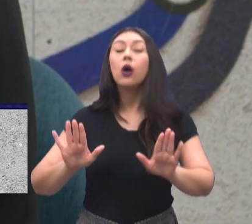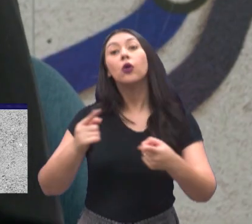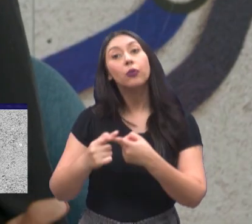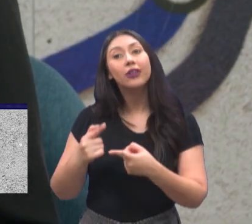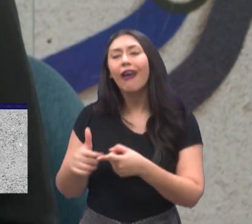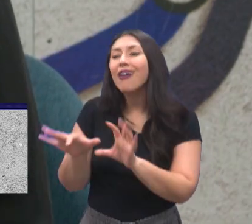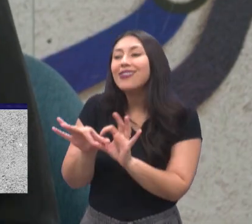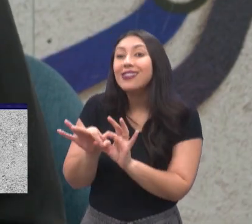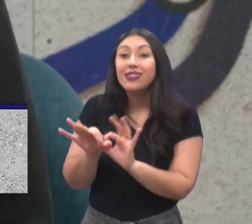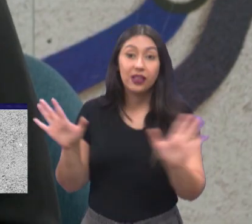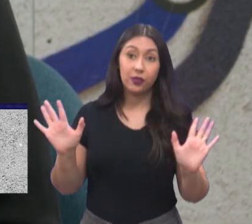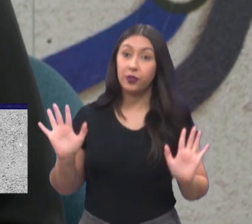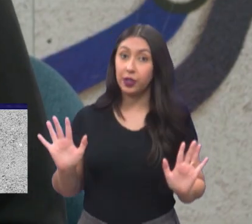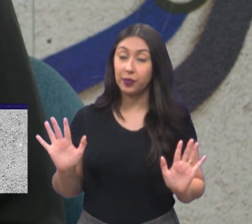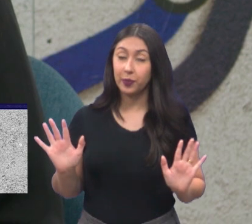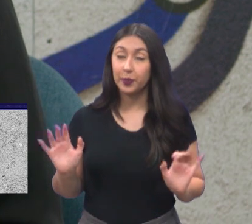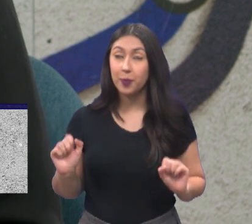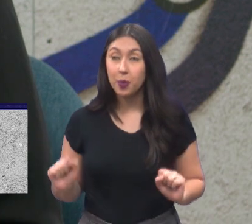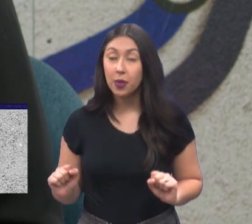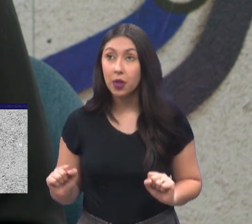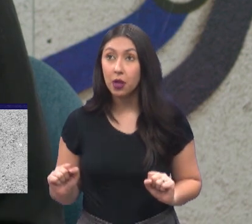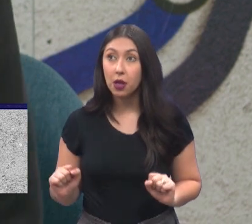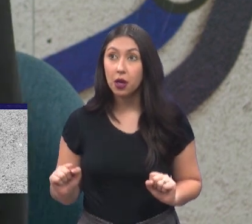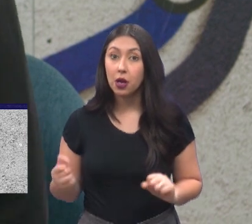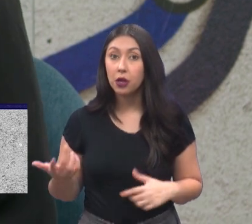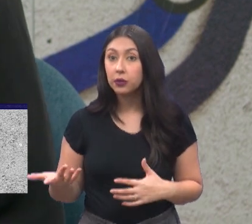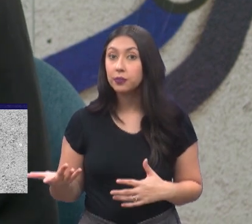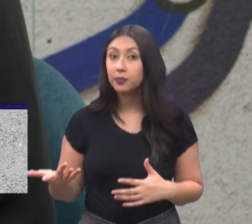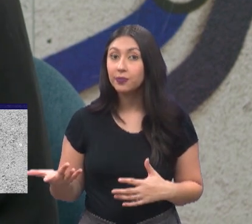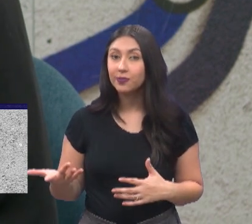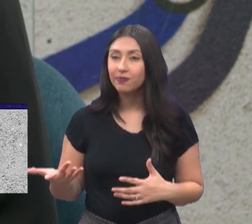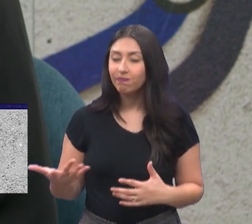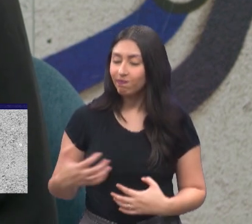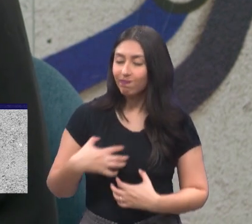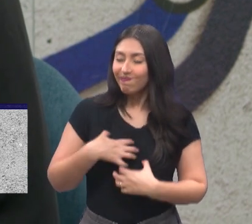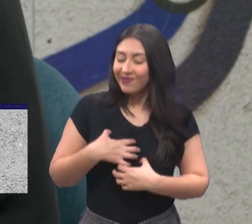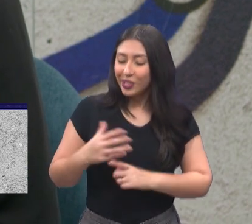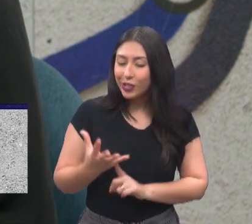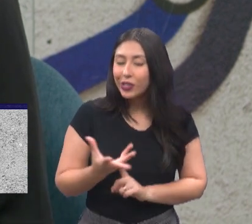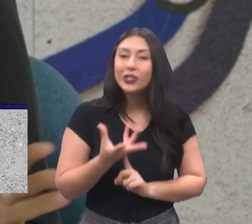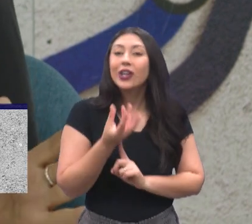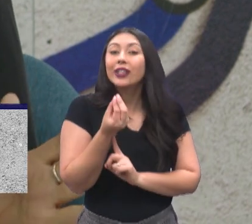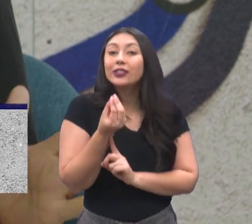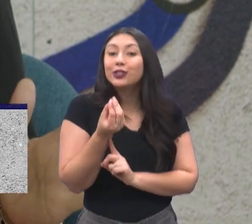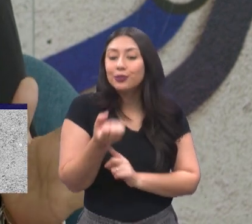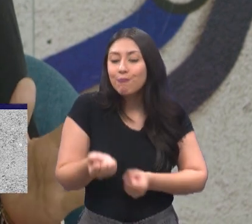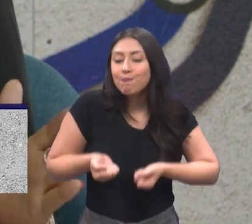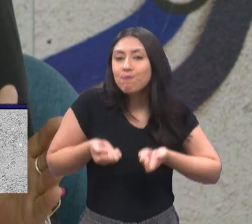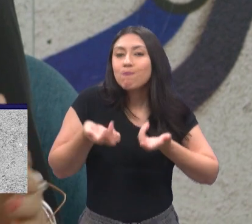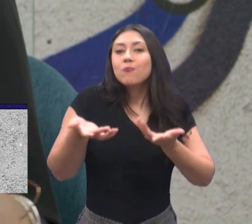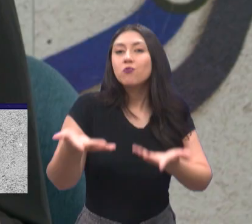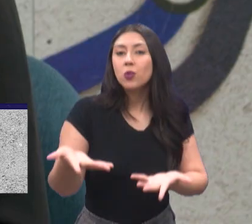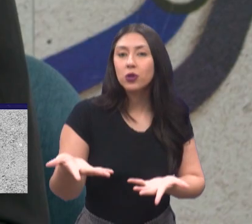ele é livre. Normalmente é a veia artística que tem dentro do seu coração que se explora ali, né?